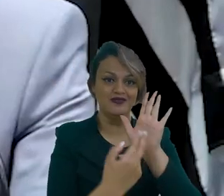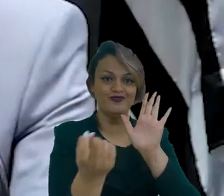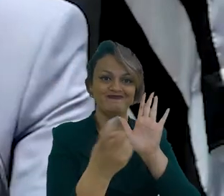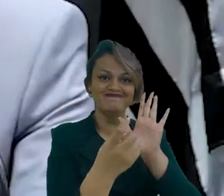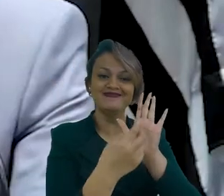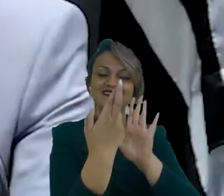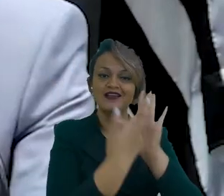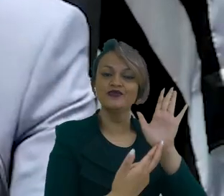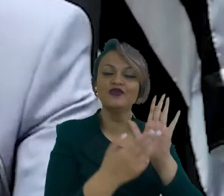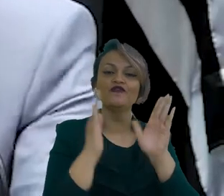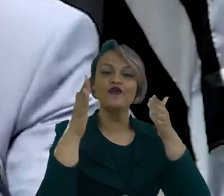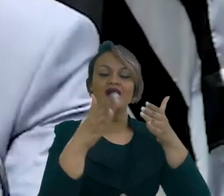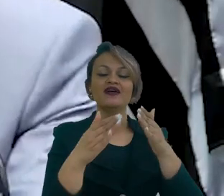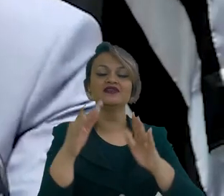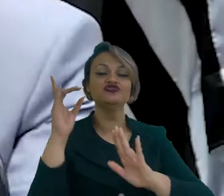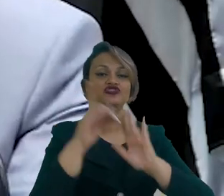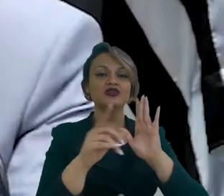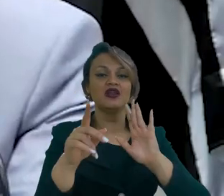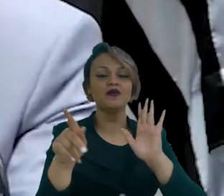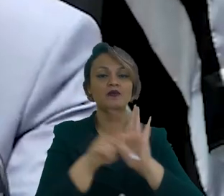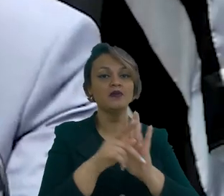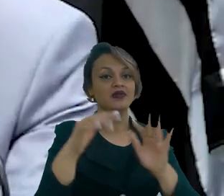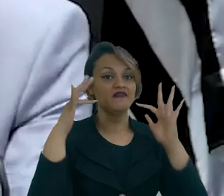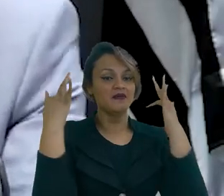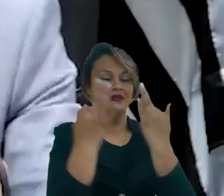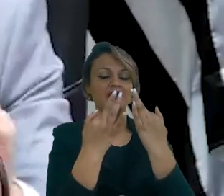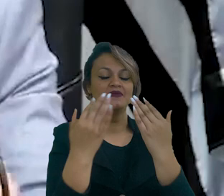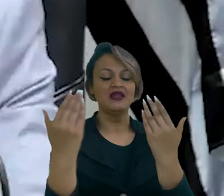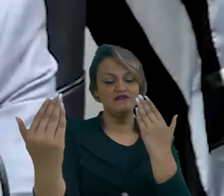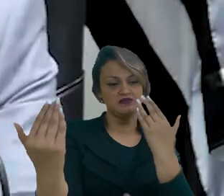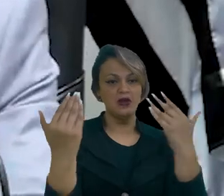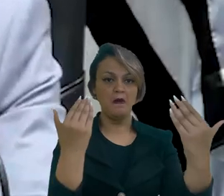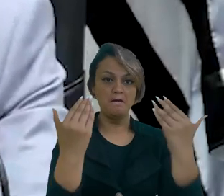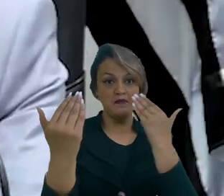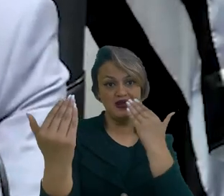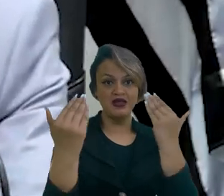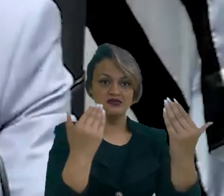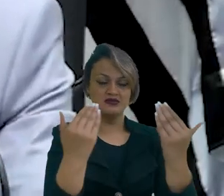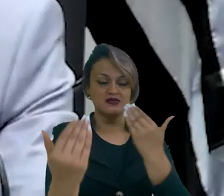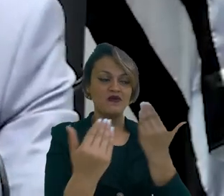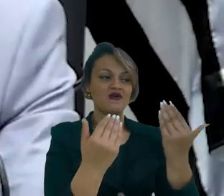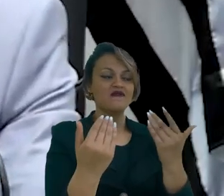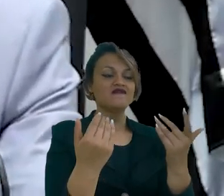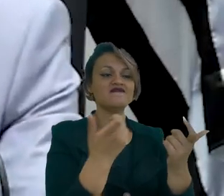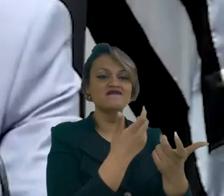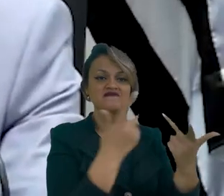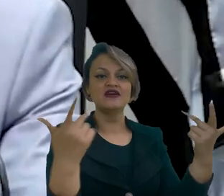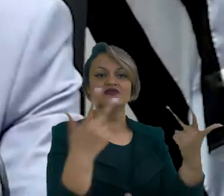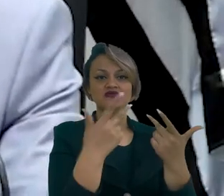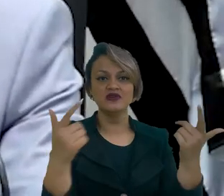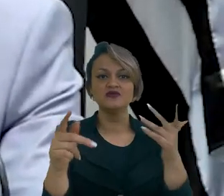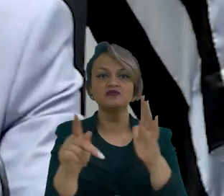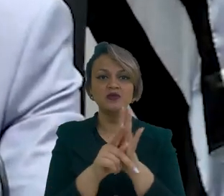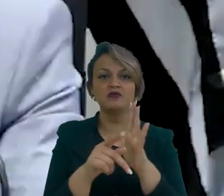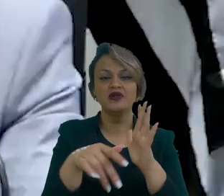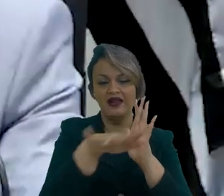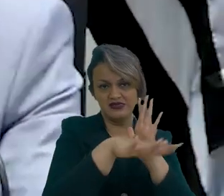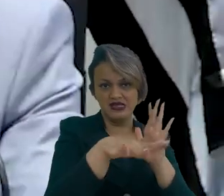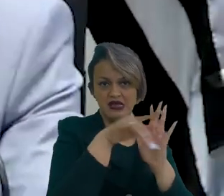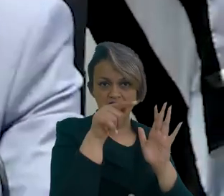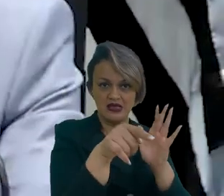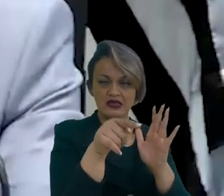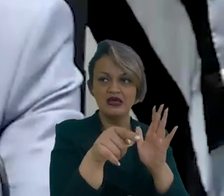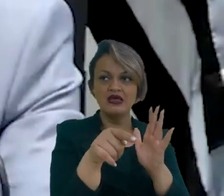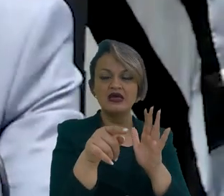um relatório específico em direito de família em que eles fazem a comparação a comparação de vários ordenamentos